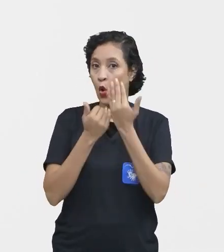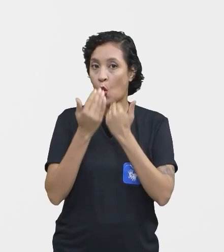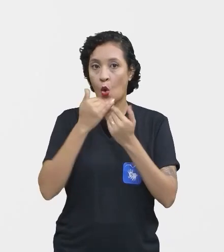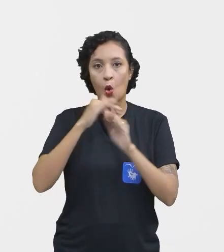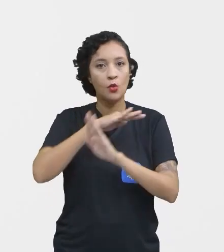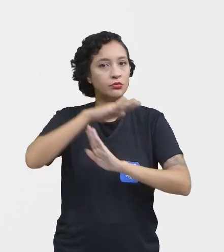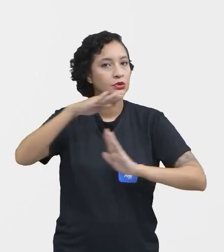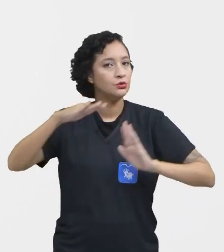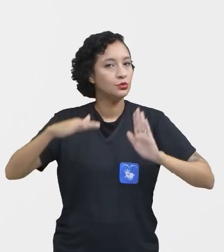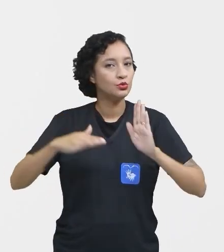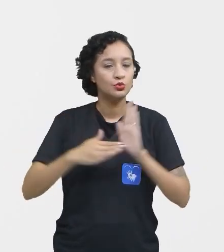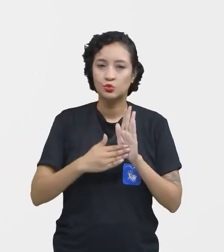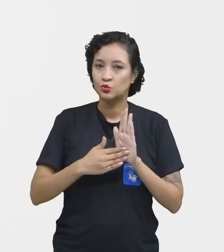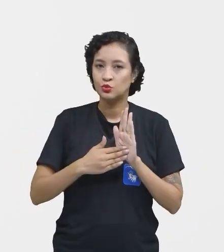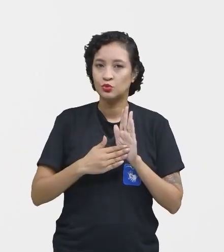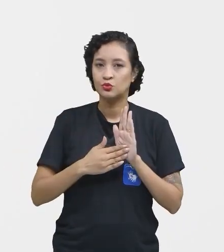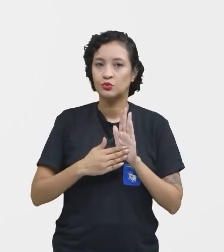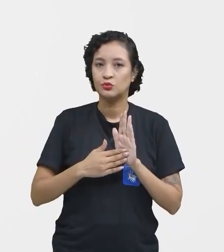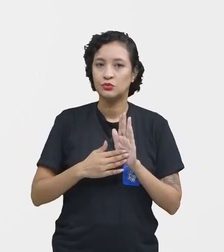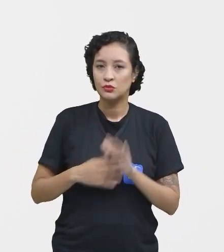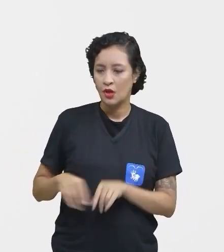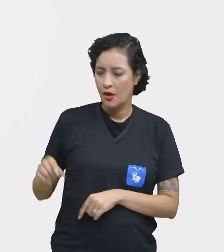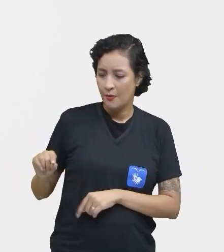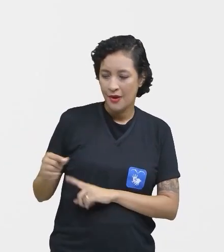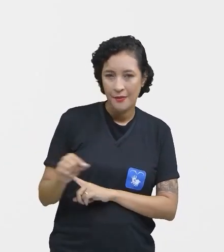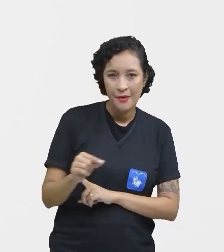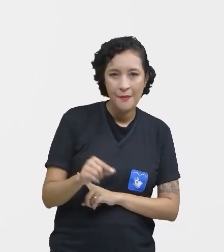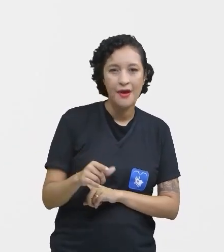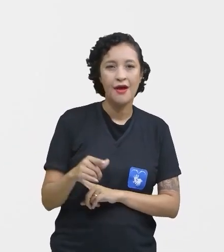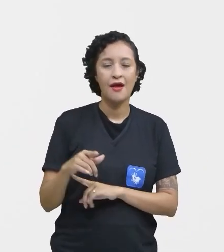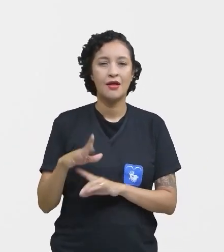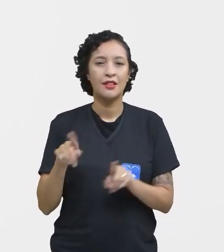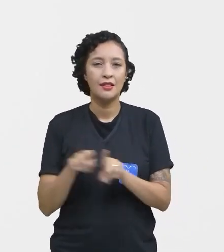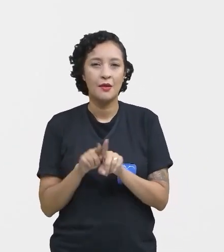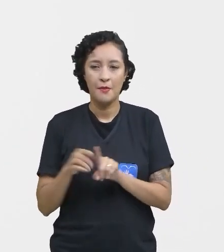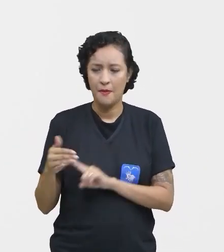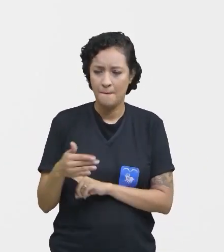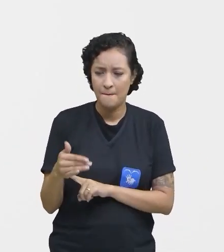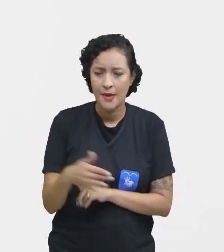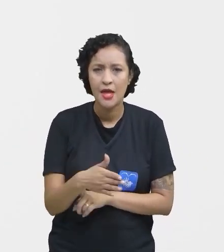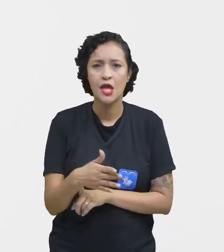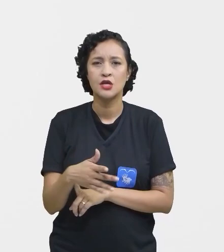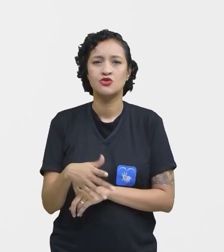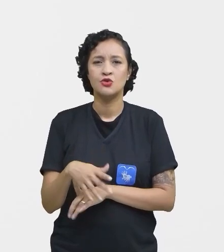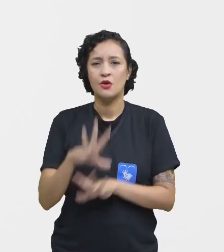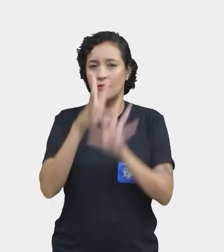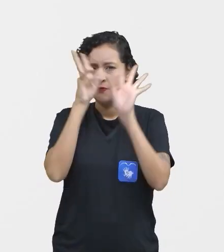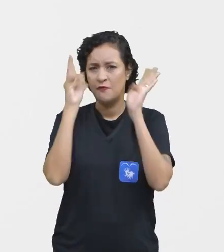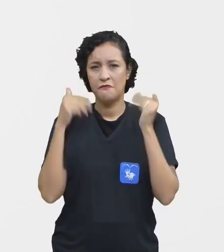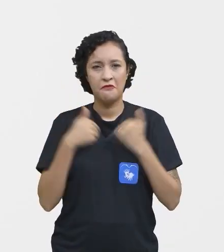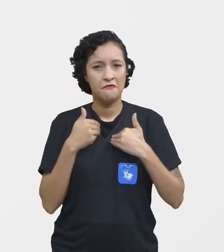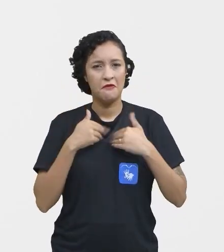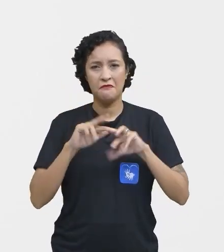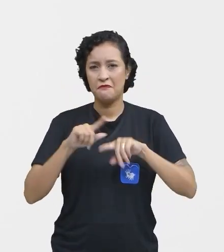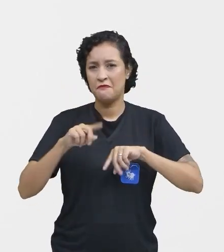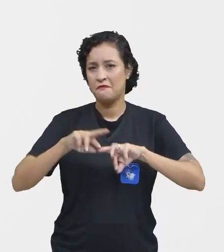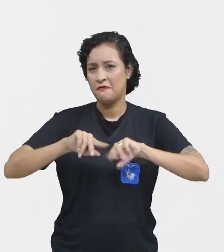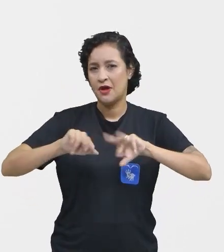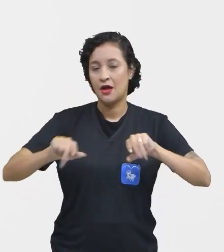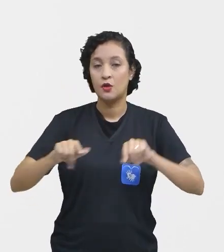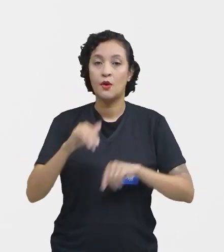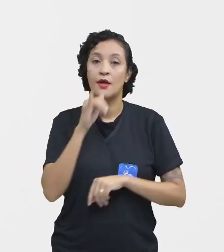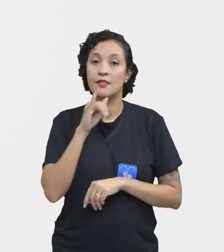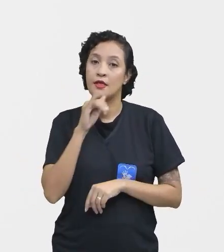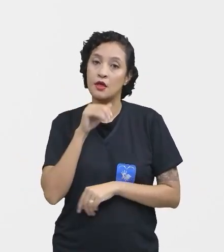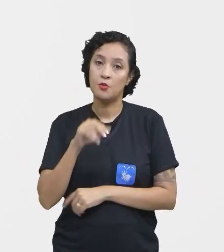insetos minúsculos a mamíferos e peixes. E algumas espécies, como os urubus, se